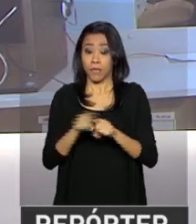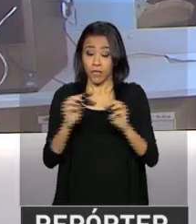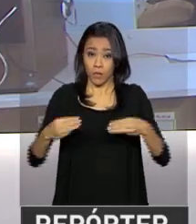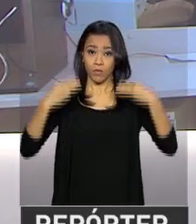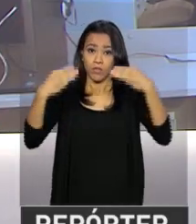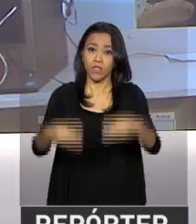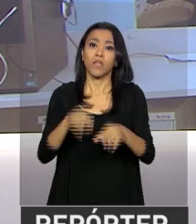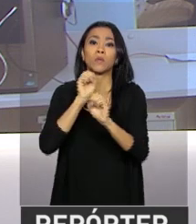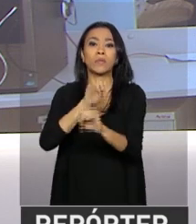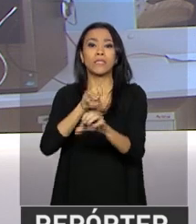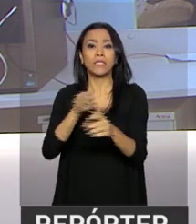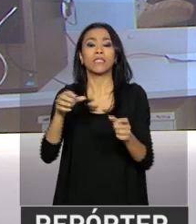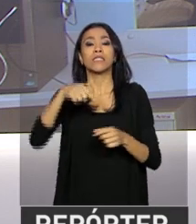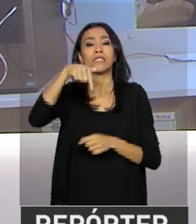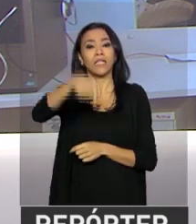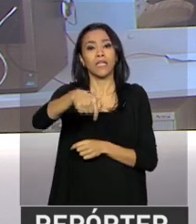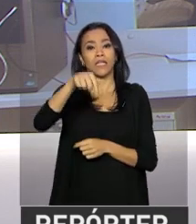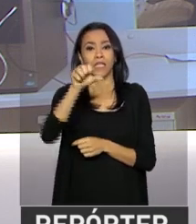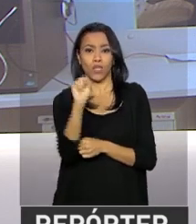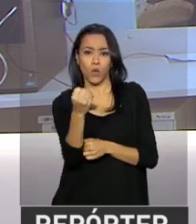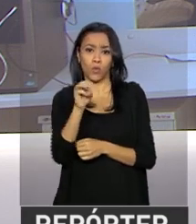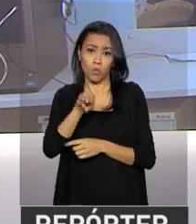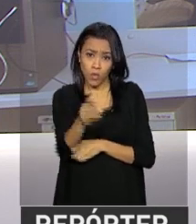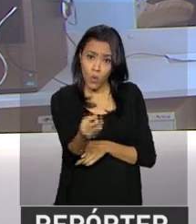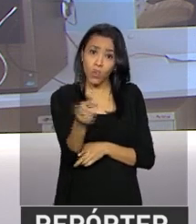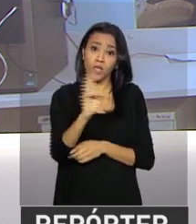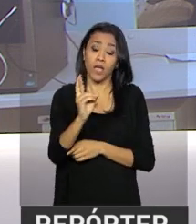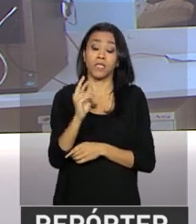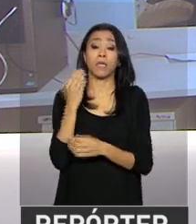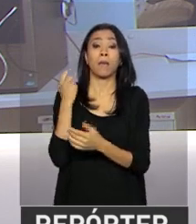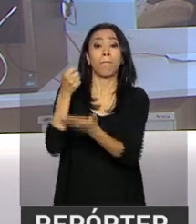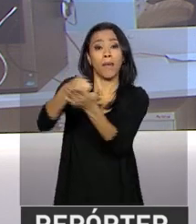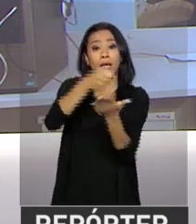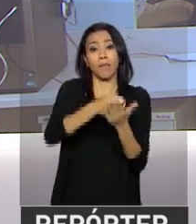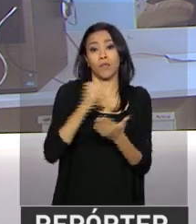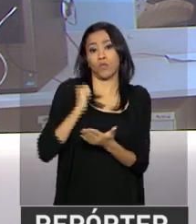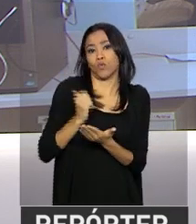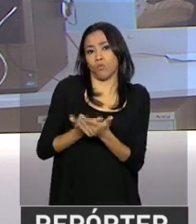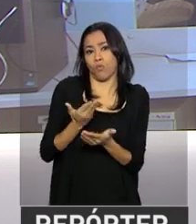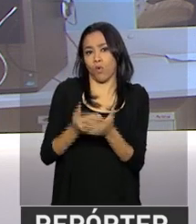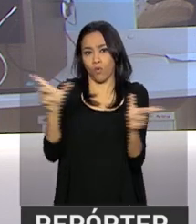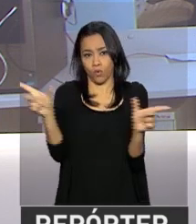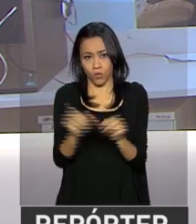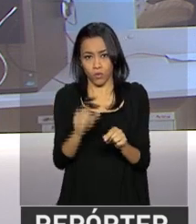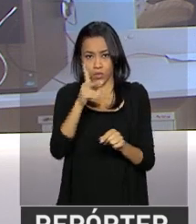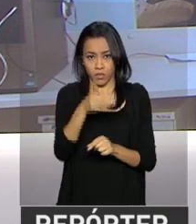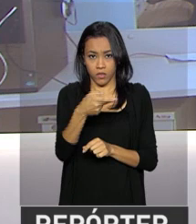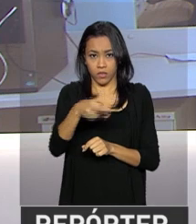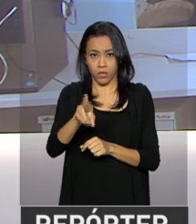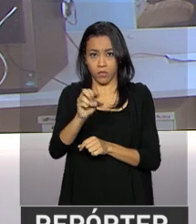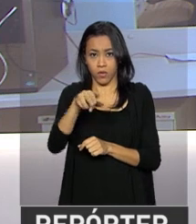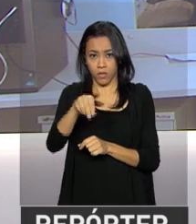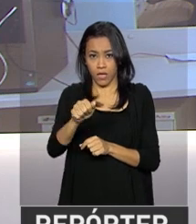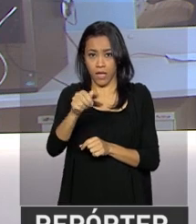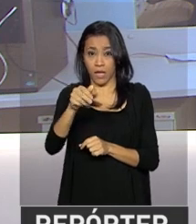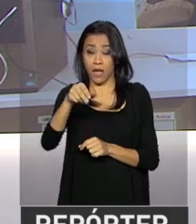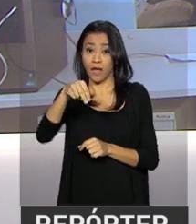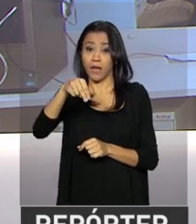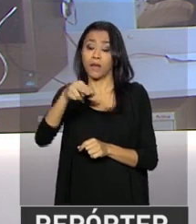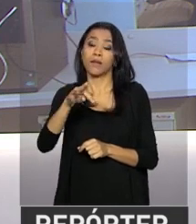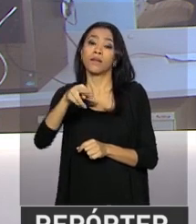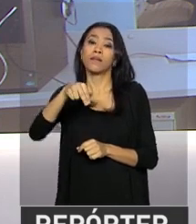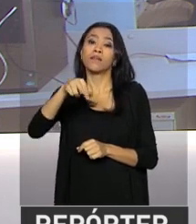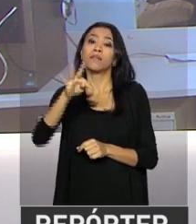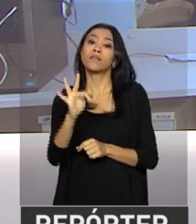liberou 78 milhões de reais para o pagamento de bolsas do Pronatec, o Programa Nacional de Acesso ao Ensino Técnico e Emprego.